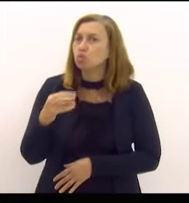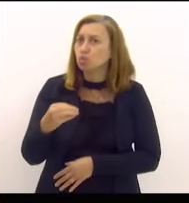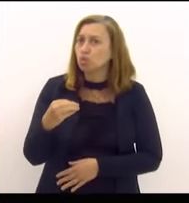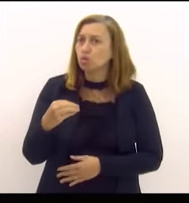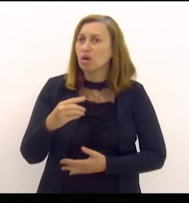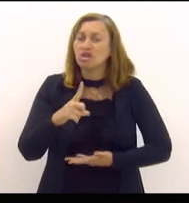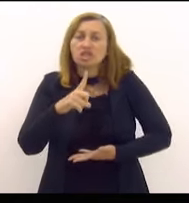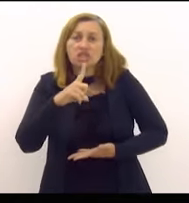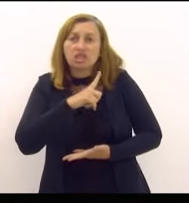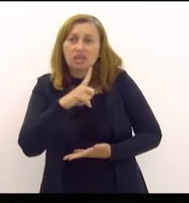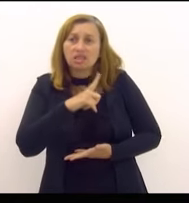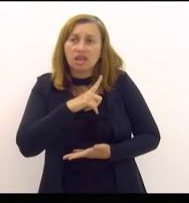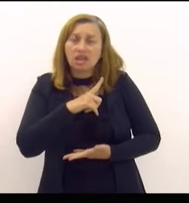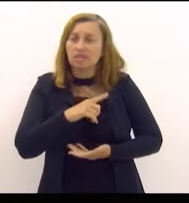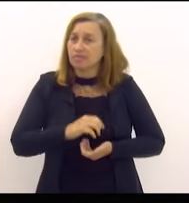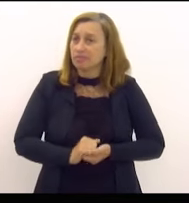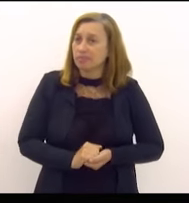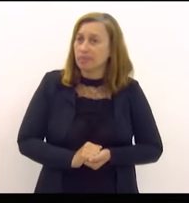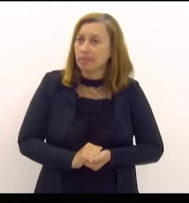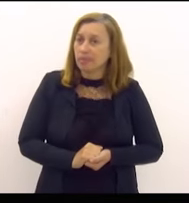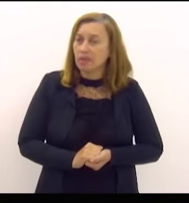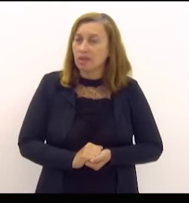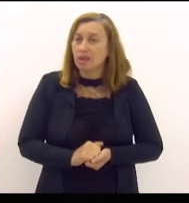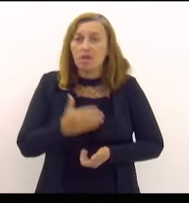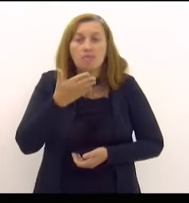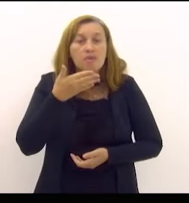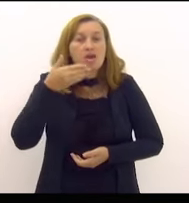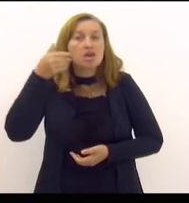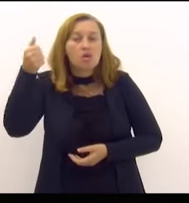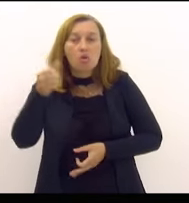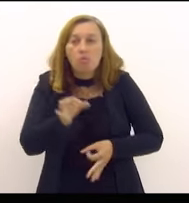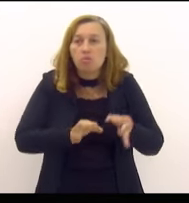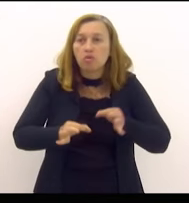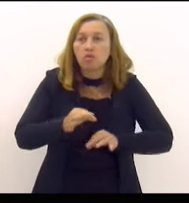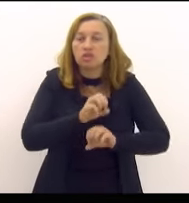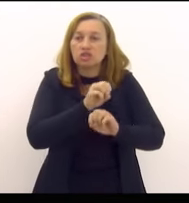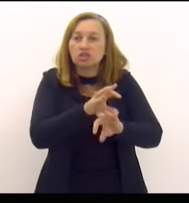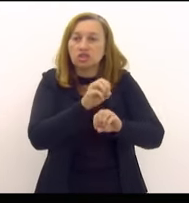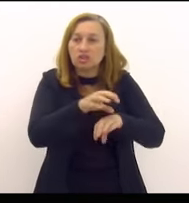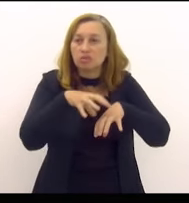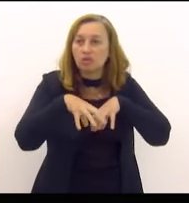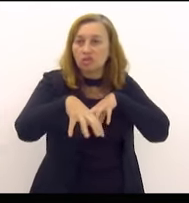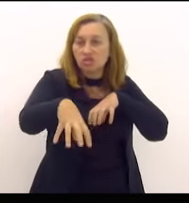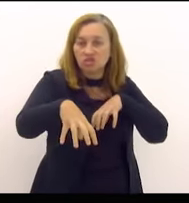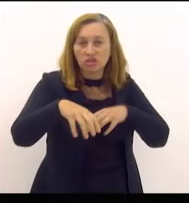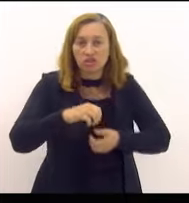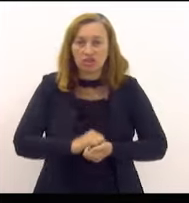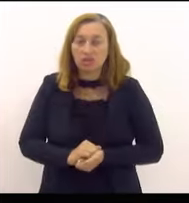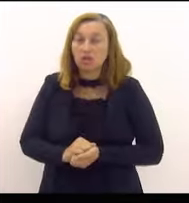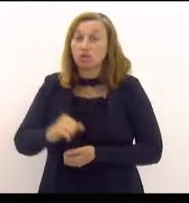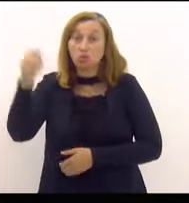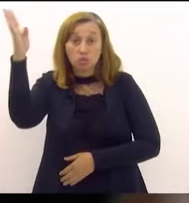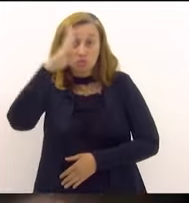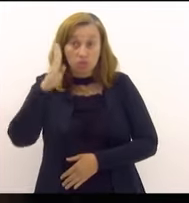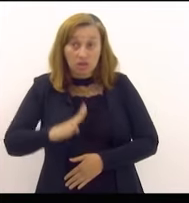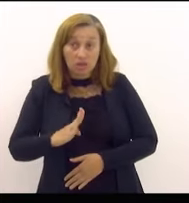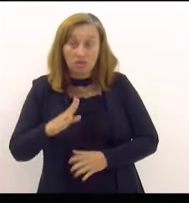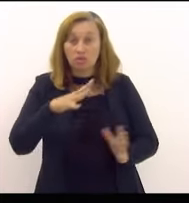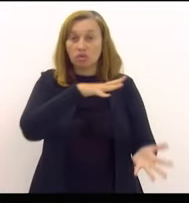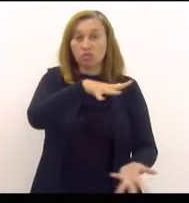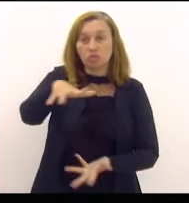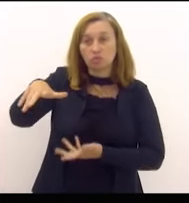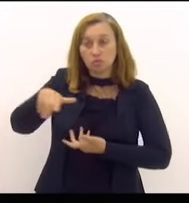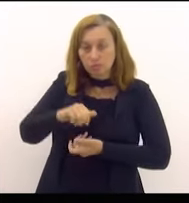gente tem a reputação de um dos melhores programas de ensino à distância que no Brasil e no mundo